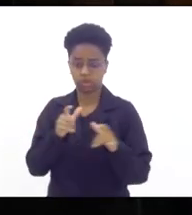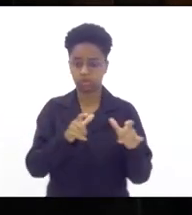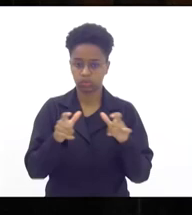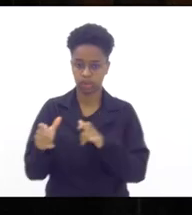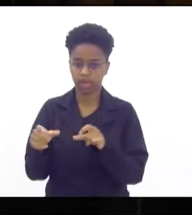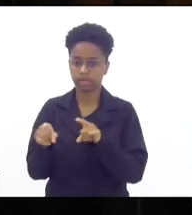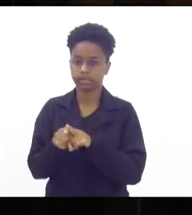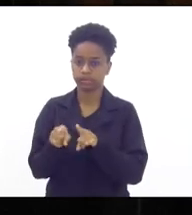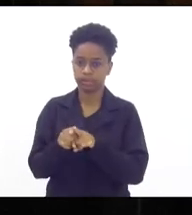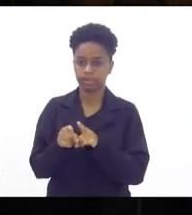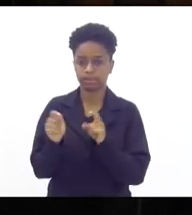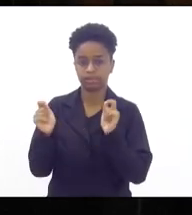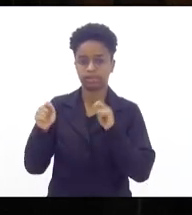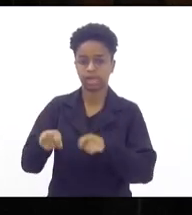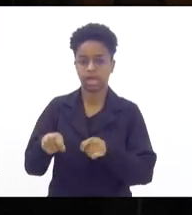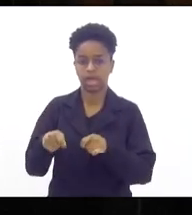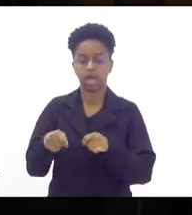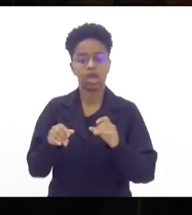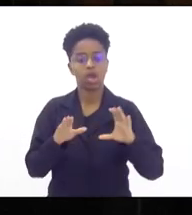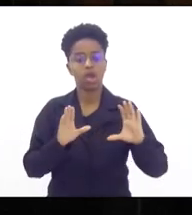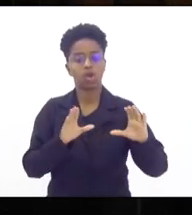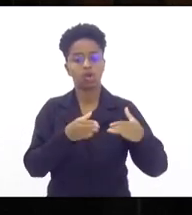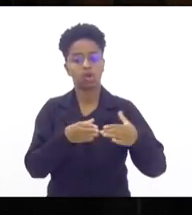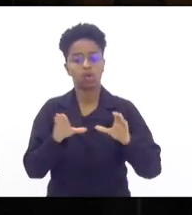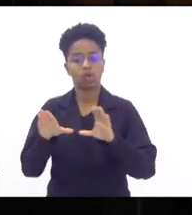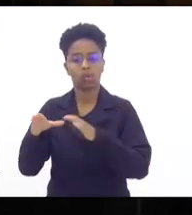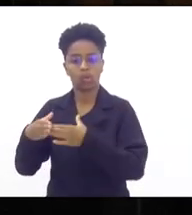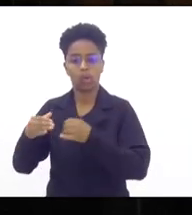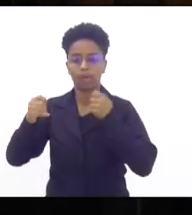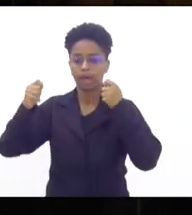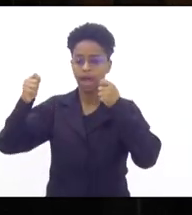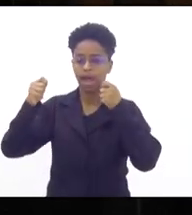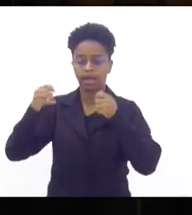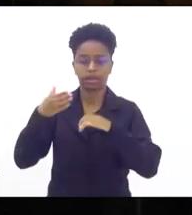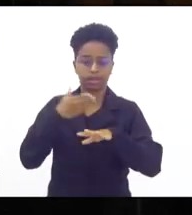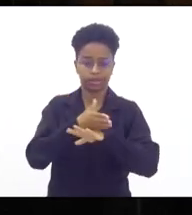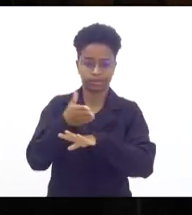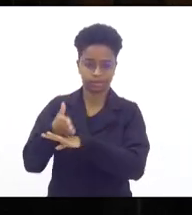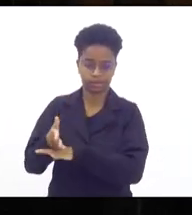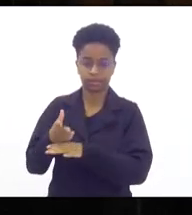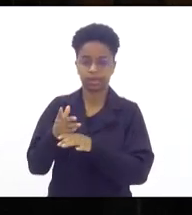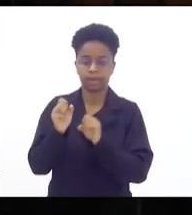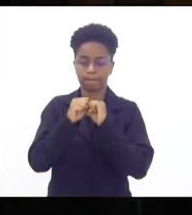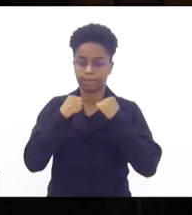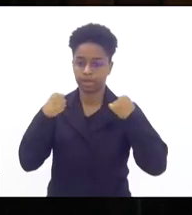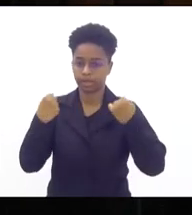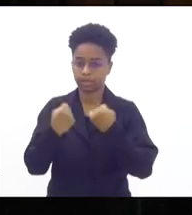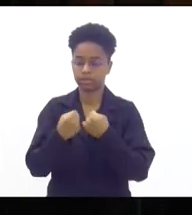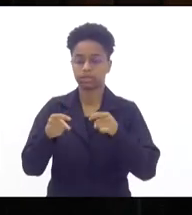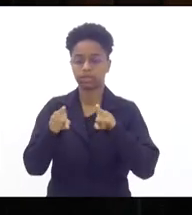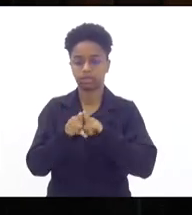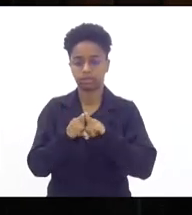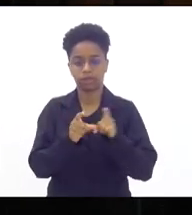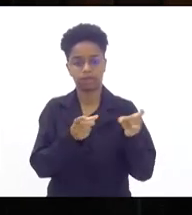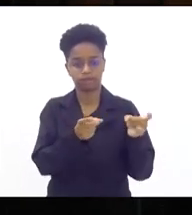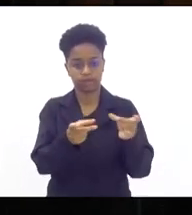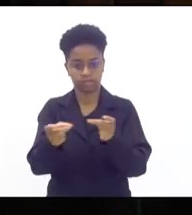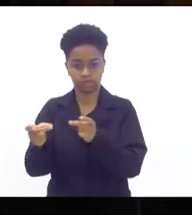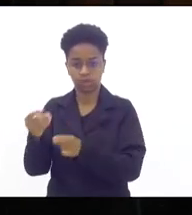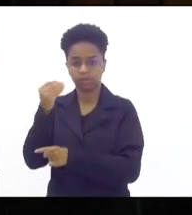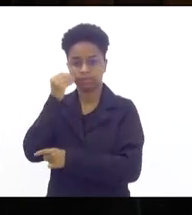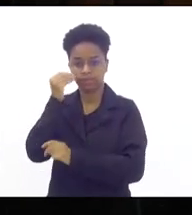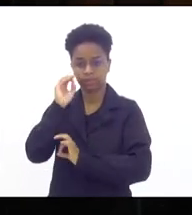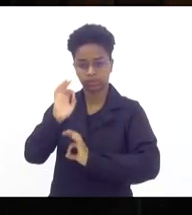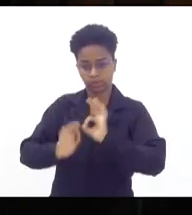acomodação das torcidas que vão ao Maracanã e também de ambulantes para que a gente possa fazer a coisa de maneira